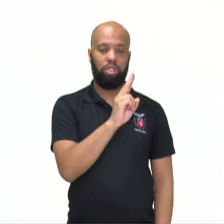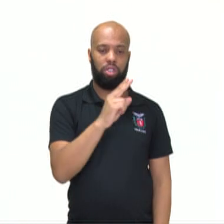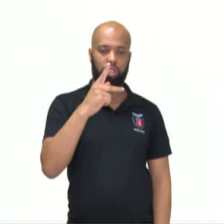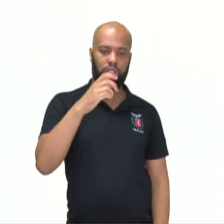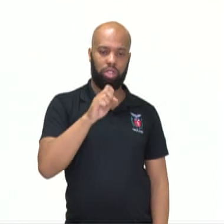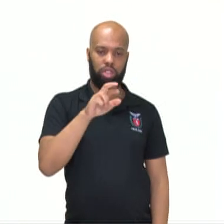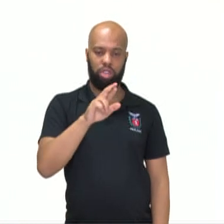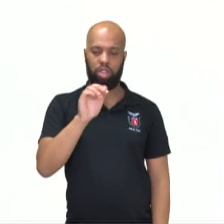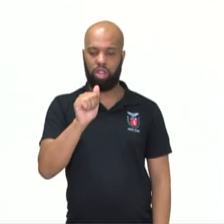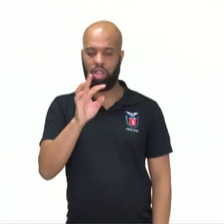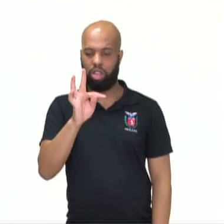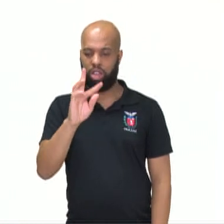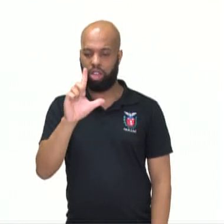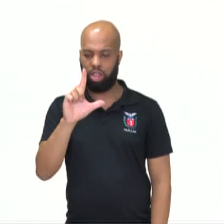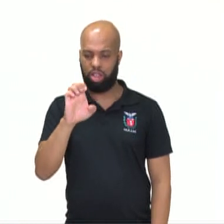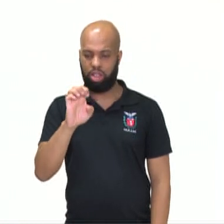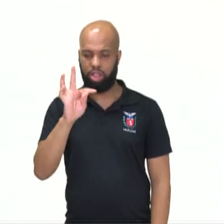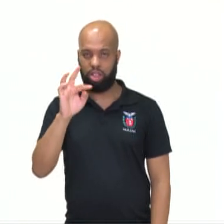Hipertenso,